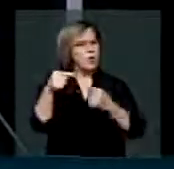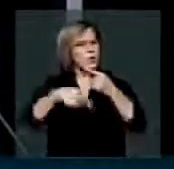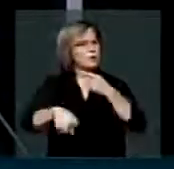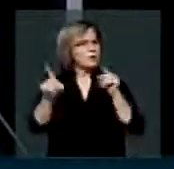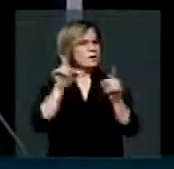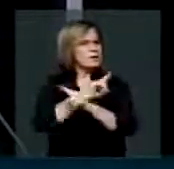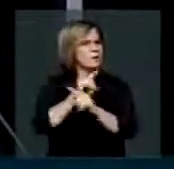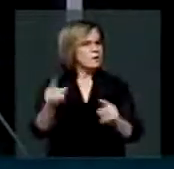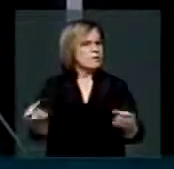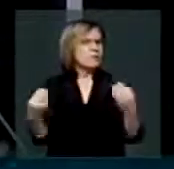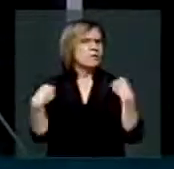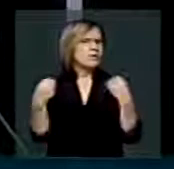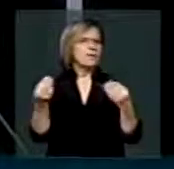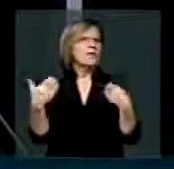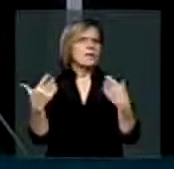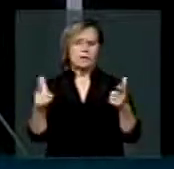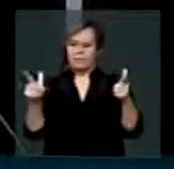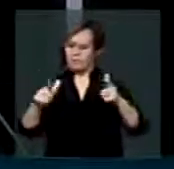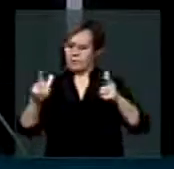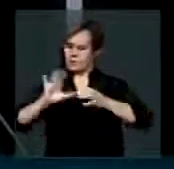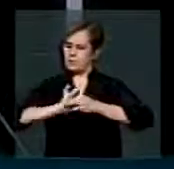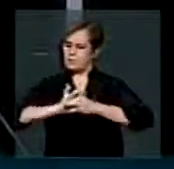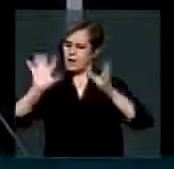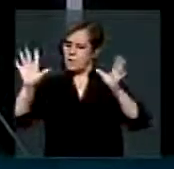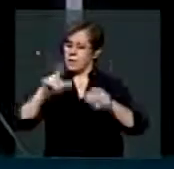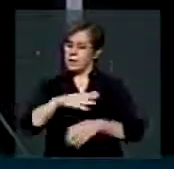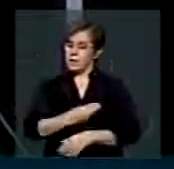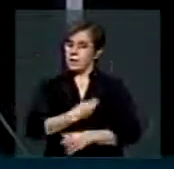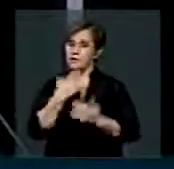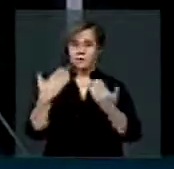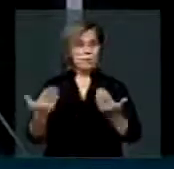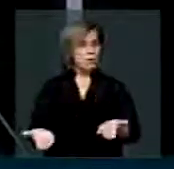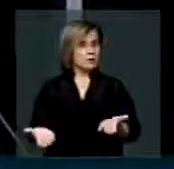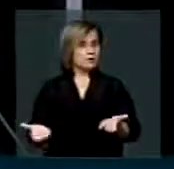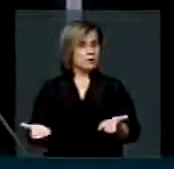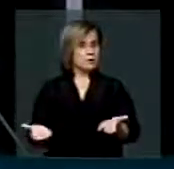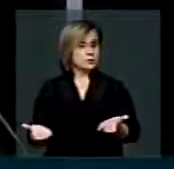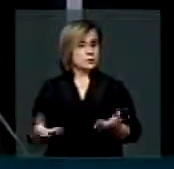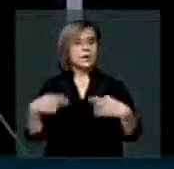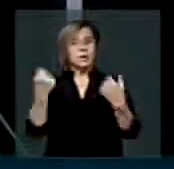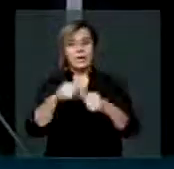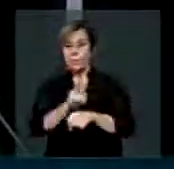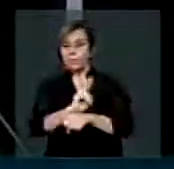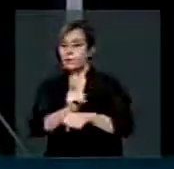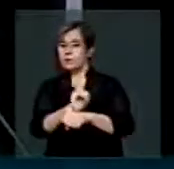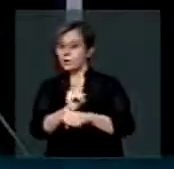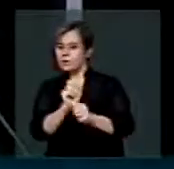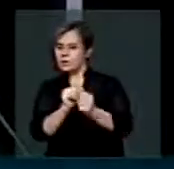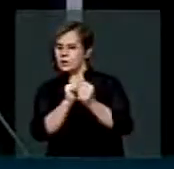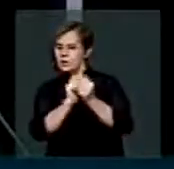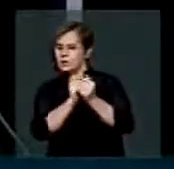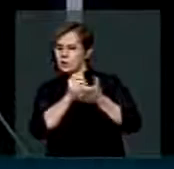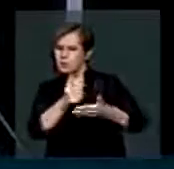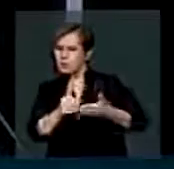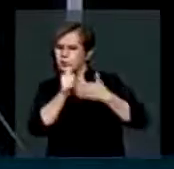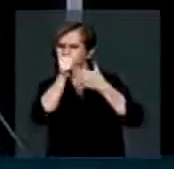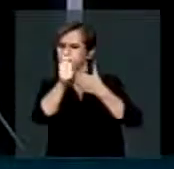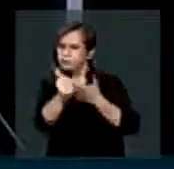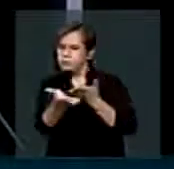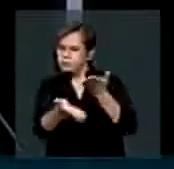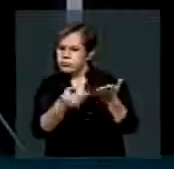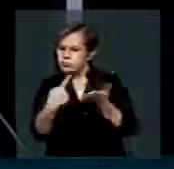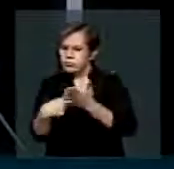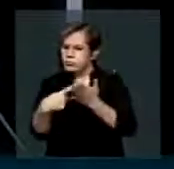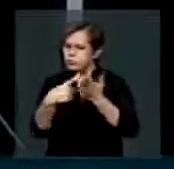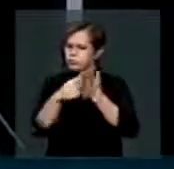combina com o espaço democrático que nós vivemos. Quem tem que gerir, quem tem que conduzir, quem tem